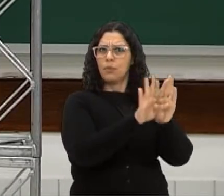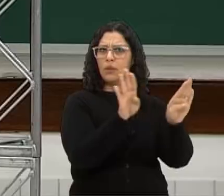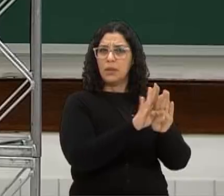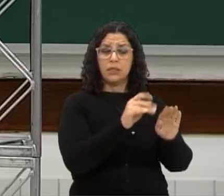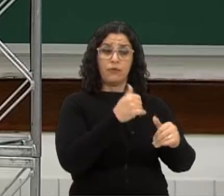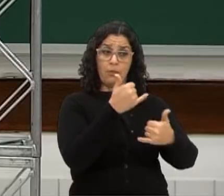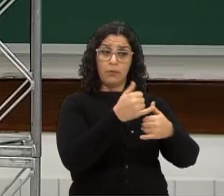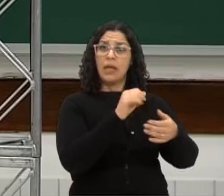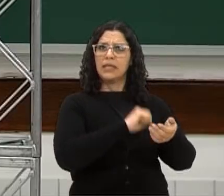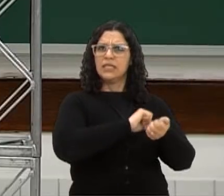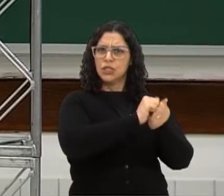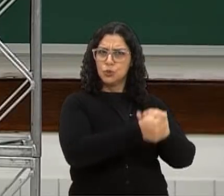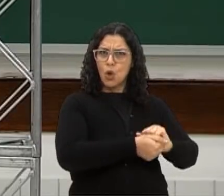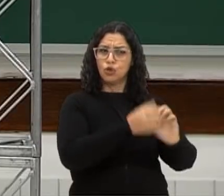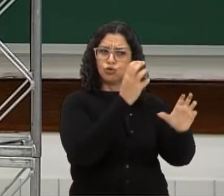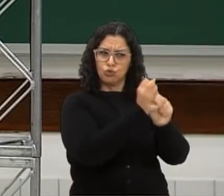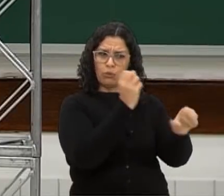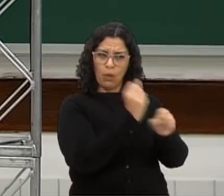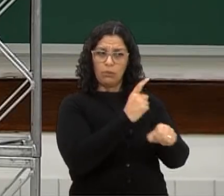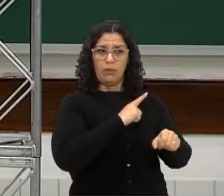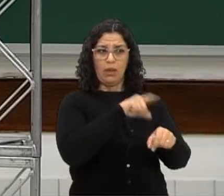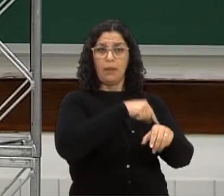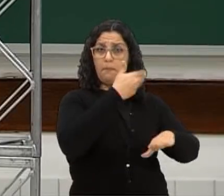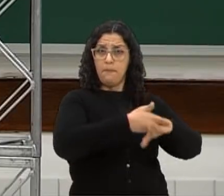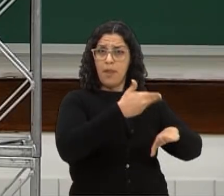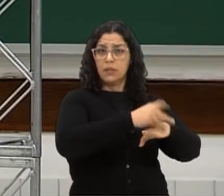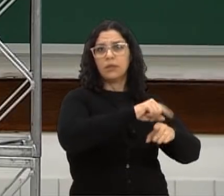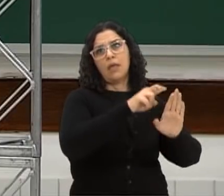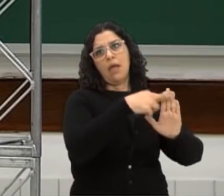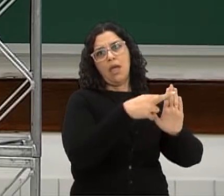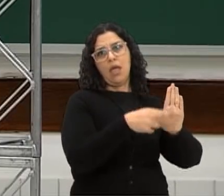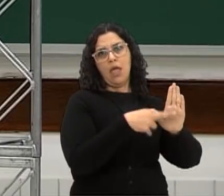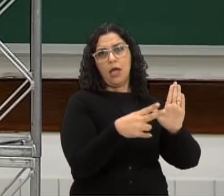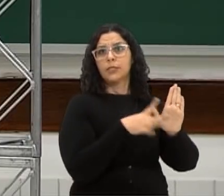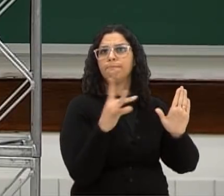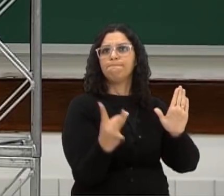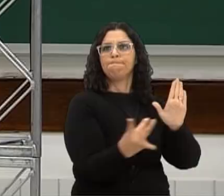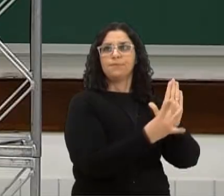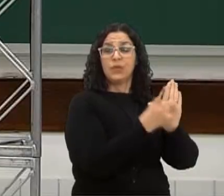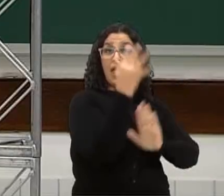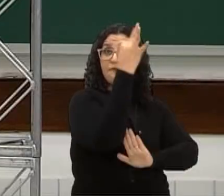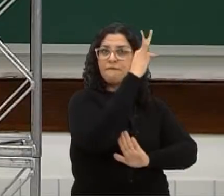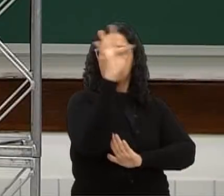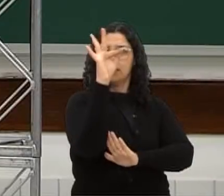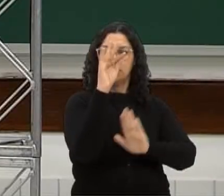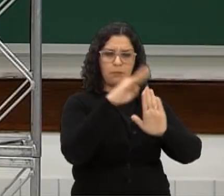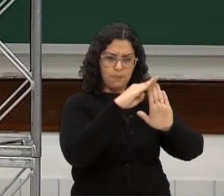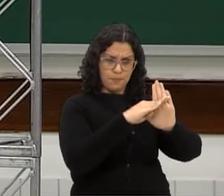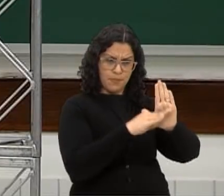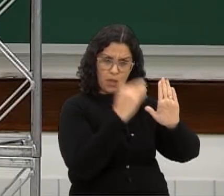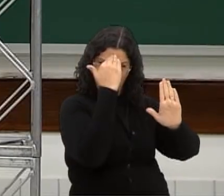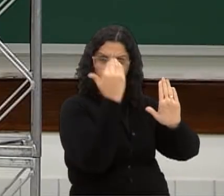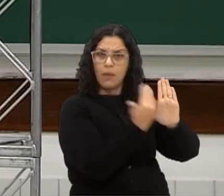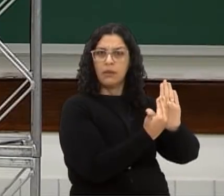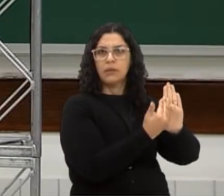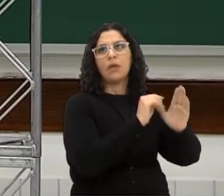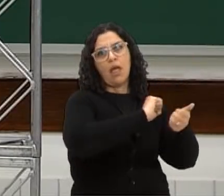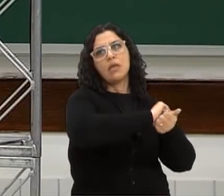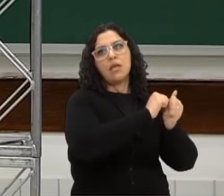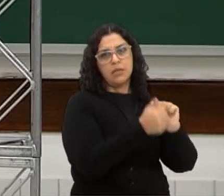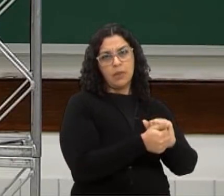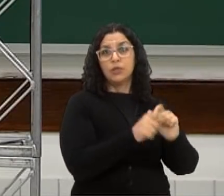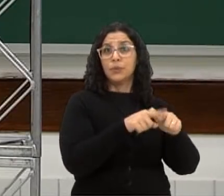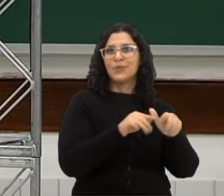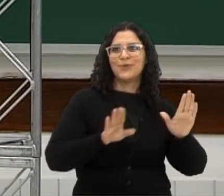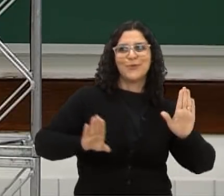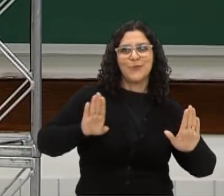jogar para pontuação, aí ele é um esporte. Ele tem que ter as regras que a federação criou para ele. Então, só a